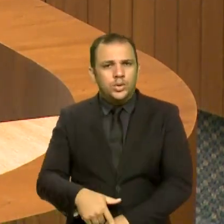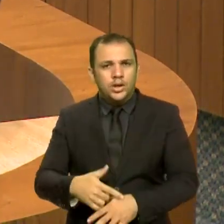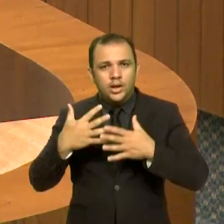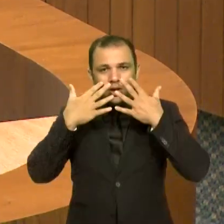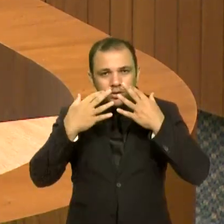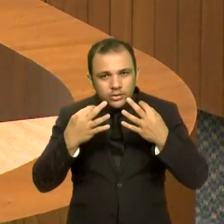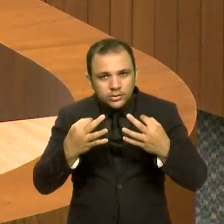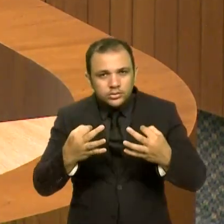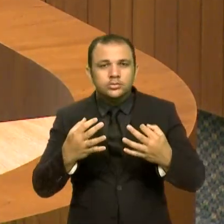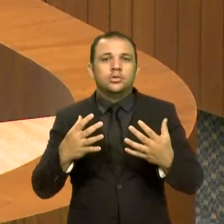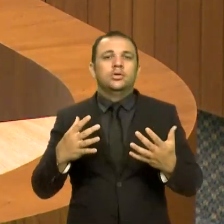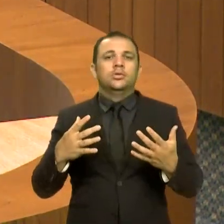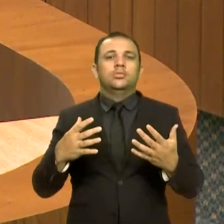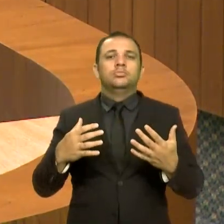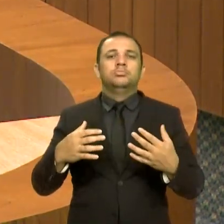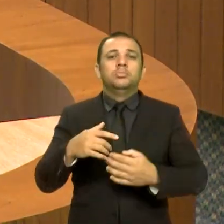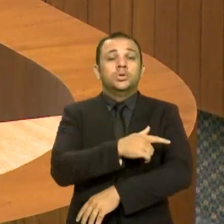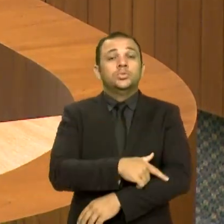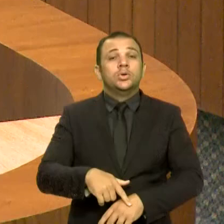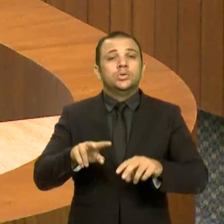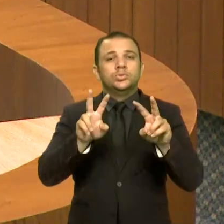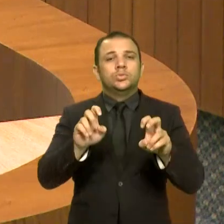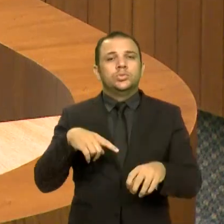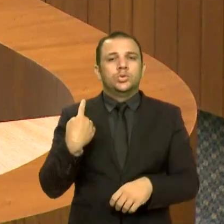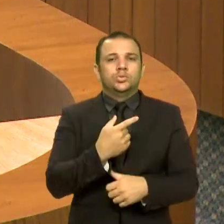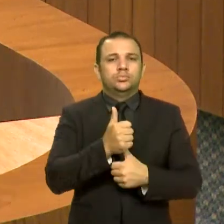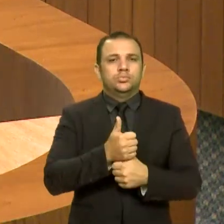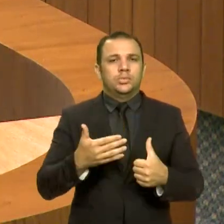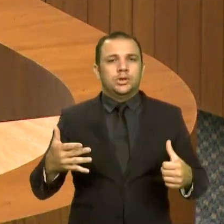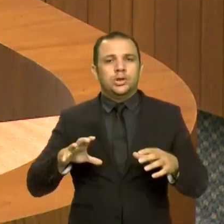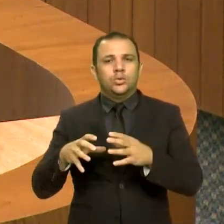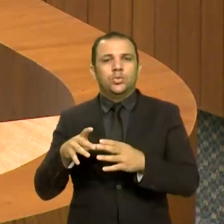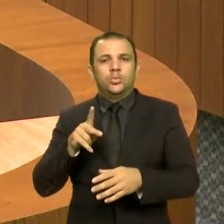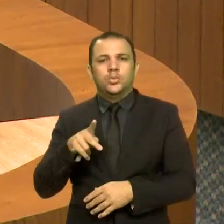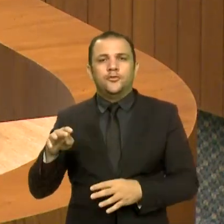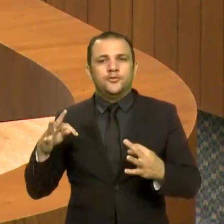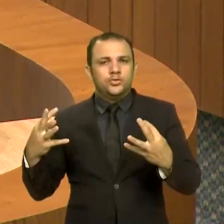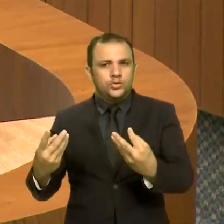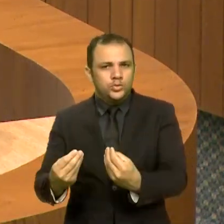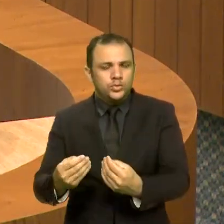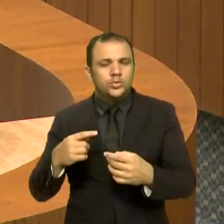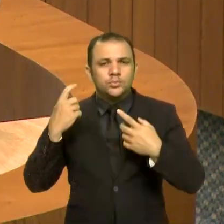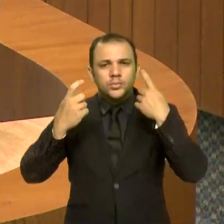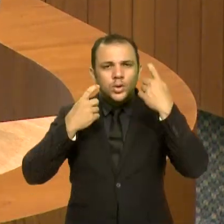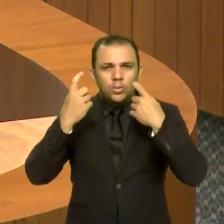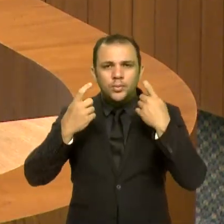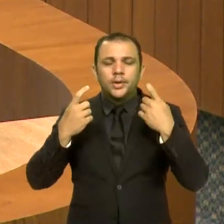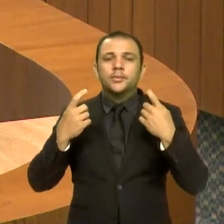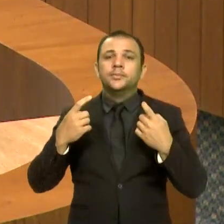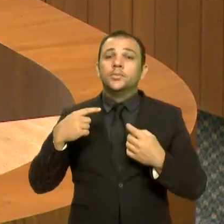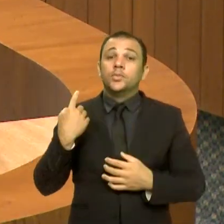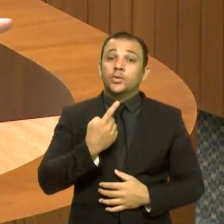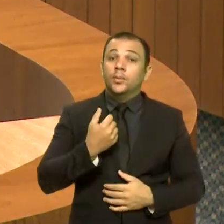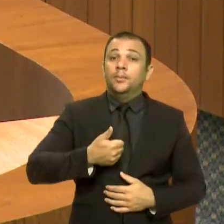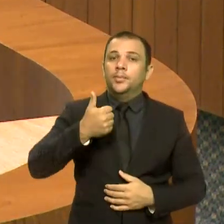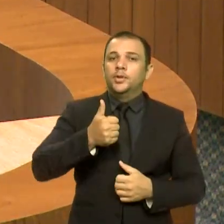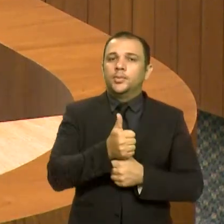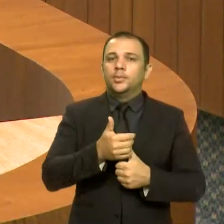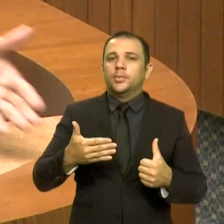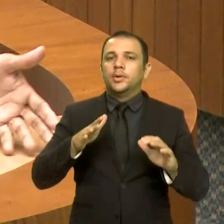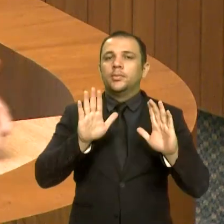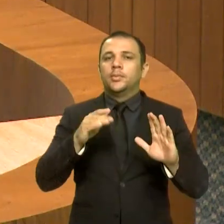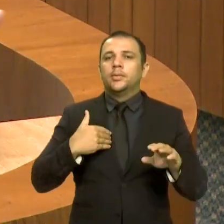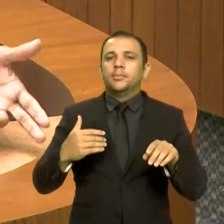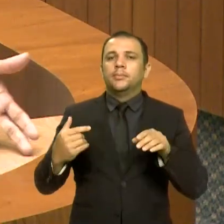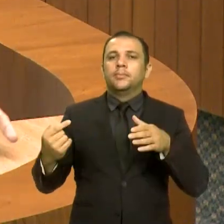nosso mandato, com os professores, sempre atencioso e preocupado, mesmo estando no primeiro mandato, mas perguntando ao deputado Hélio,